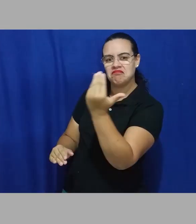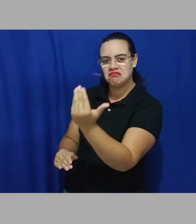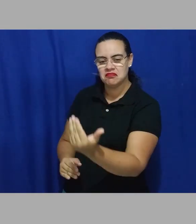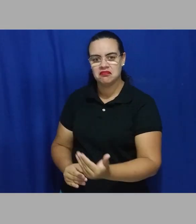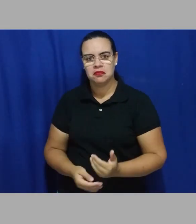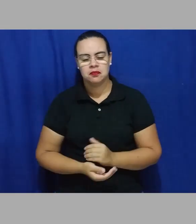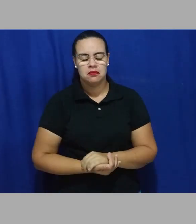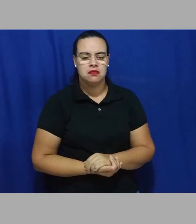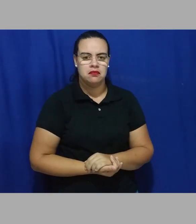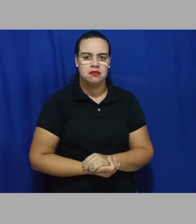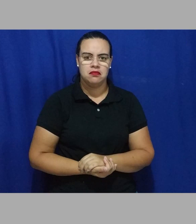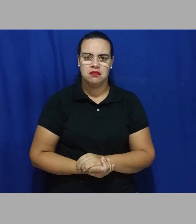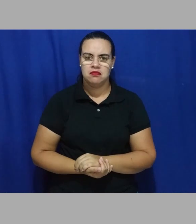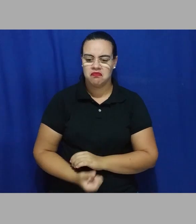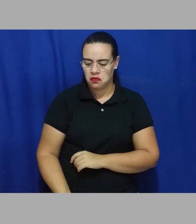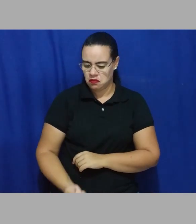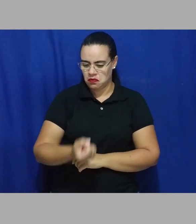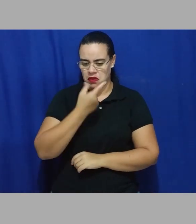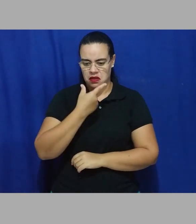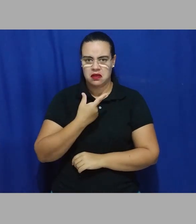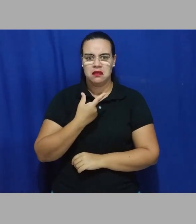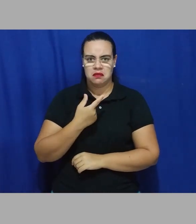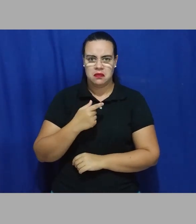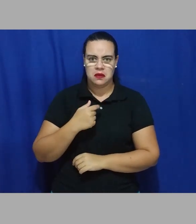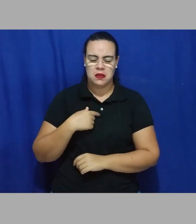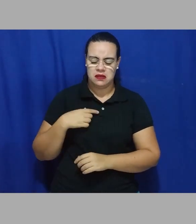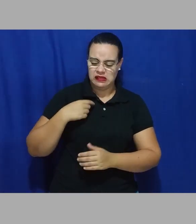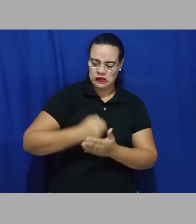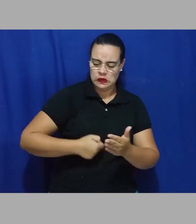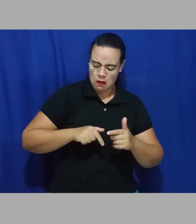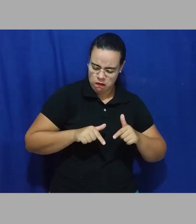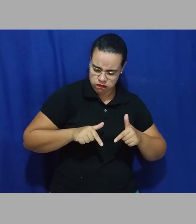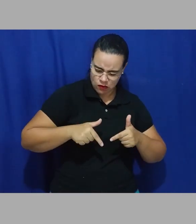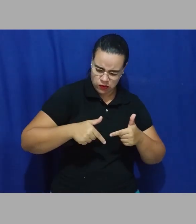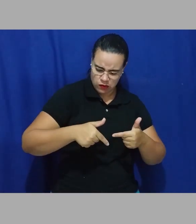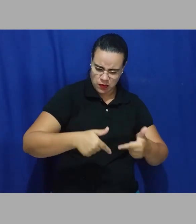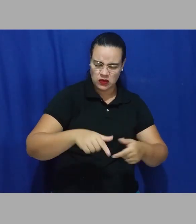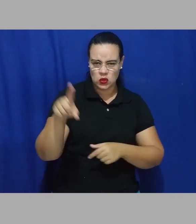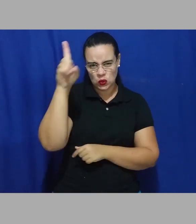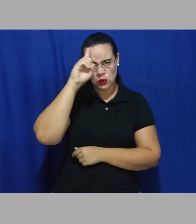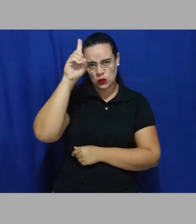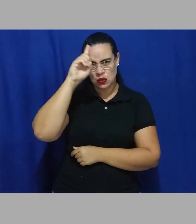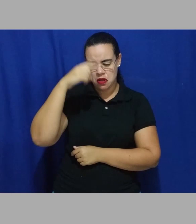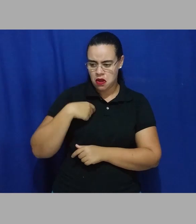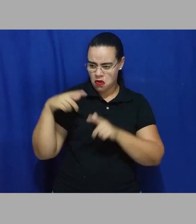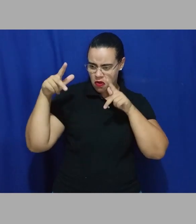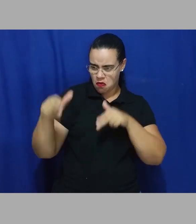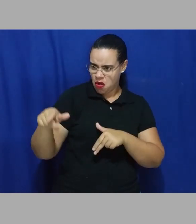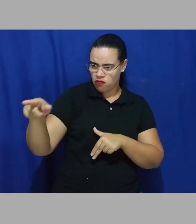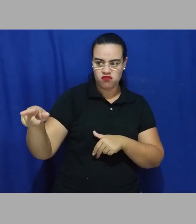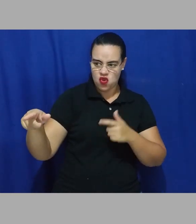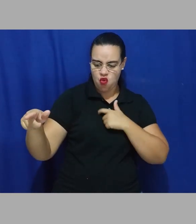Tomo hormônio, luto com os meus demônios dia a dia. Não sou como você, sou bem mais homem do que